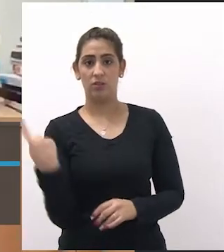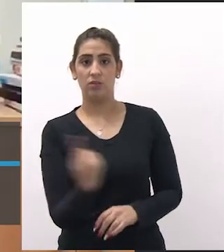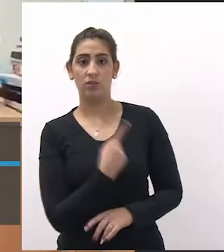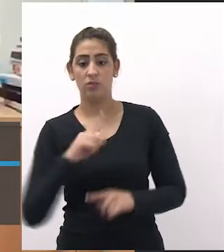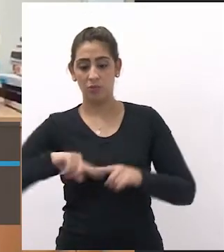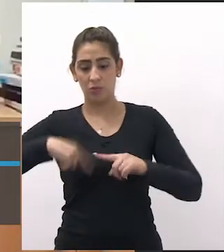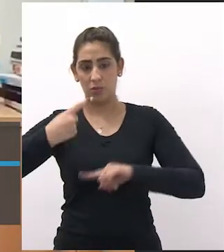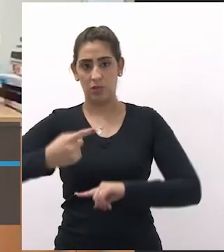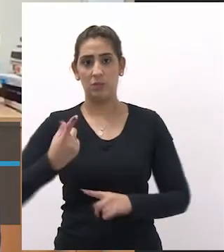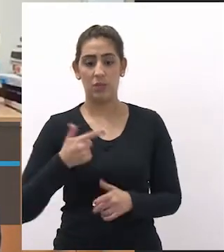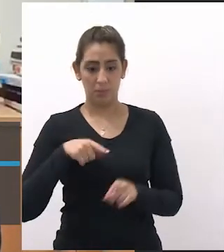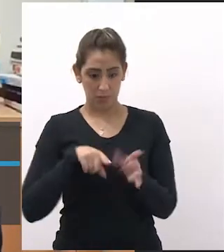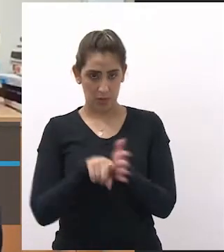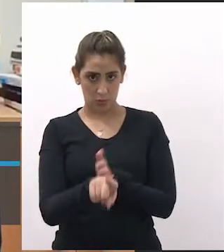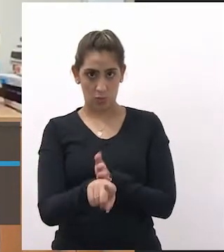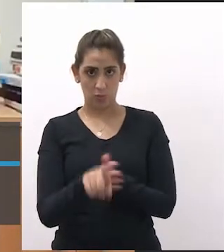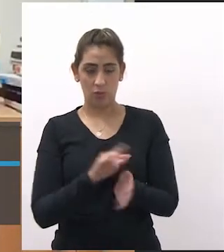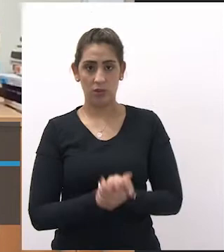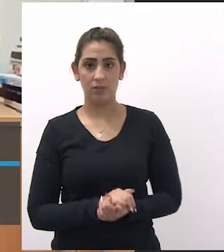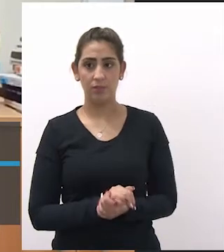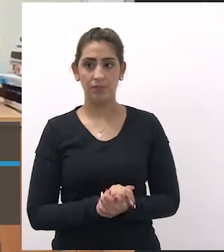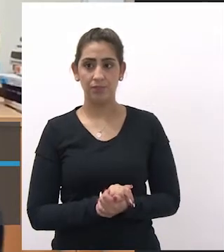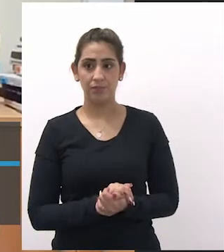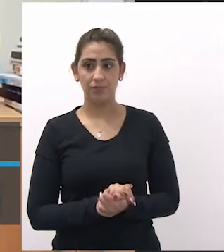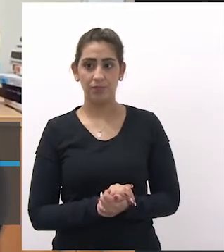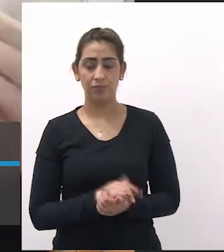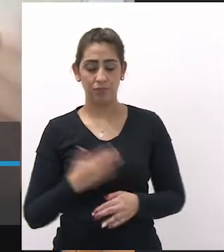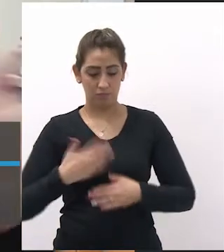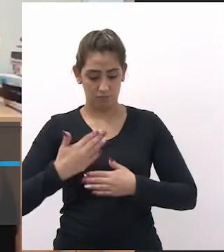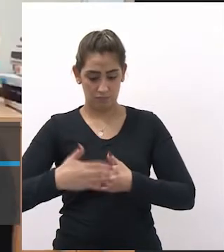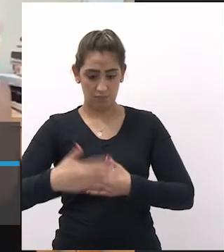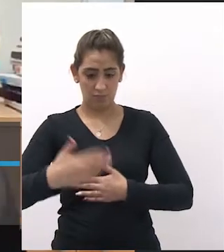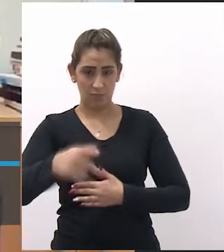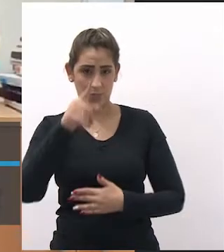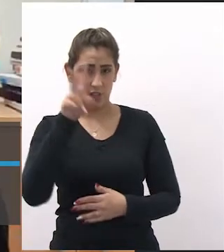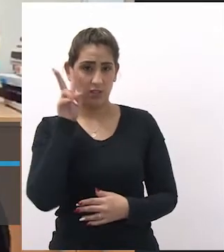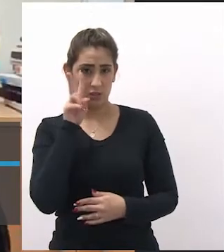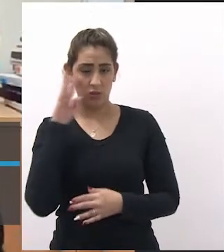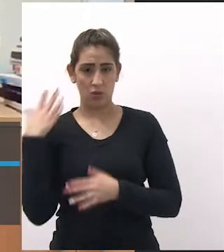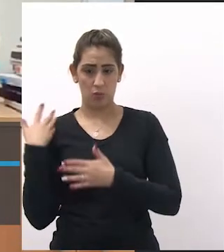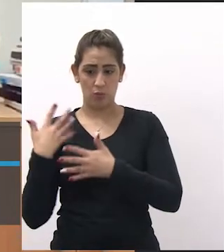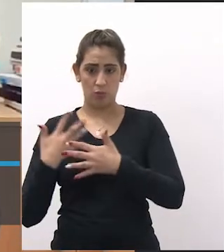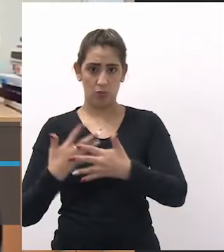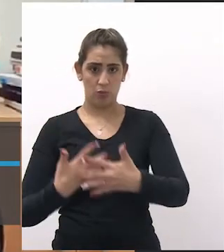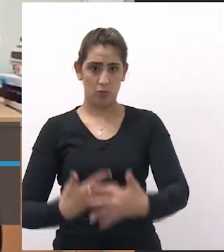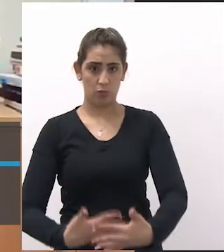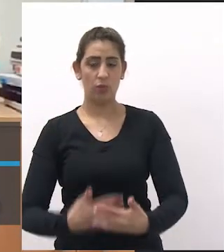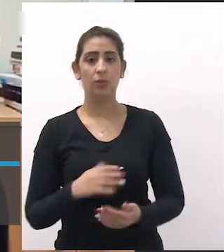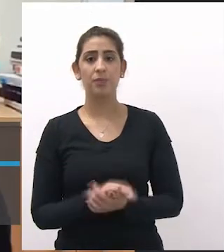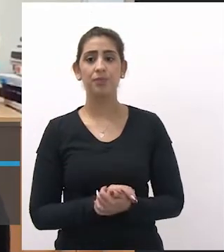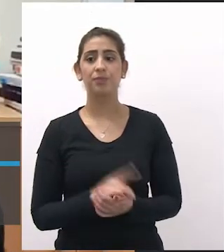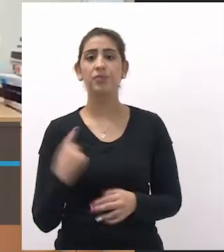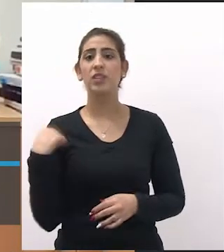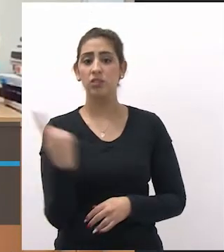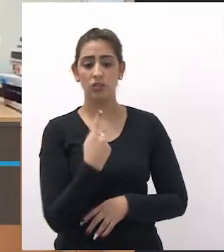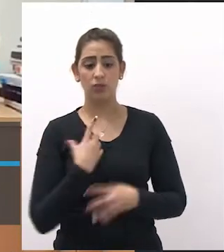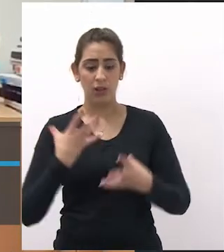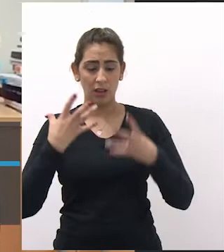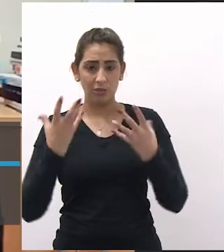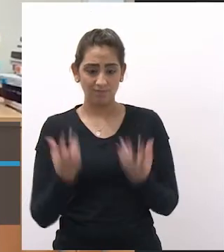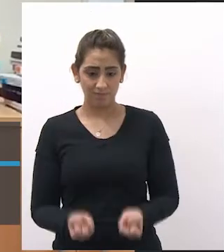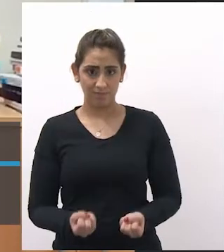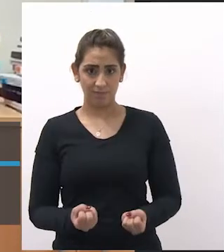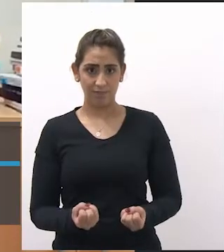próxima pergunta, que ao longo dessa história a gente foi aceitando, aquilo